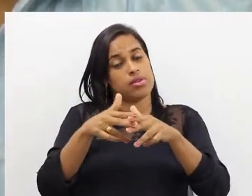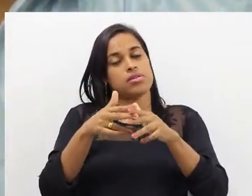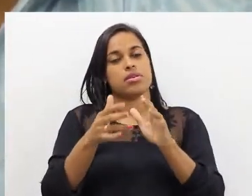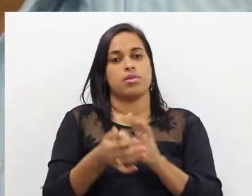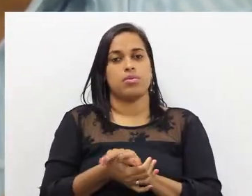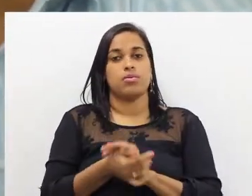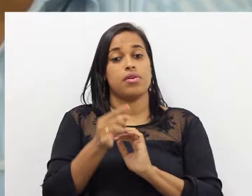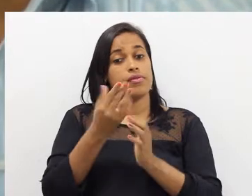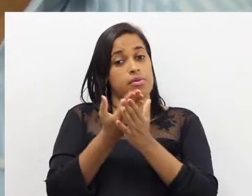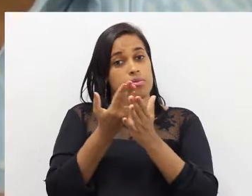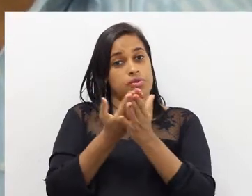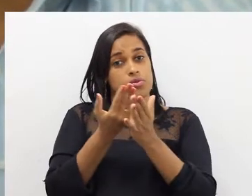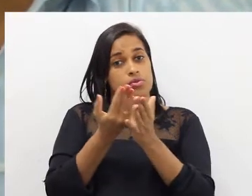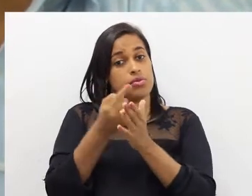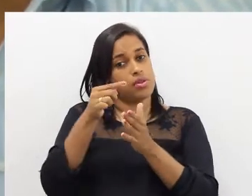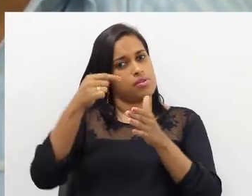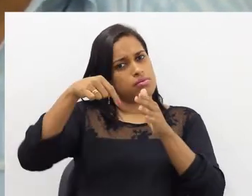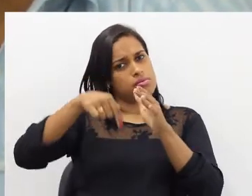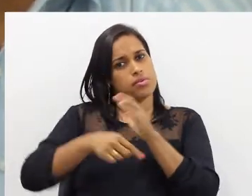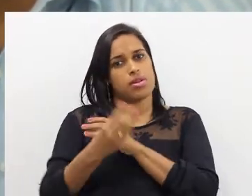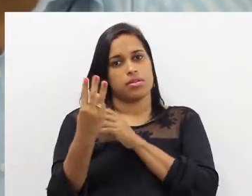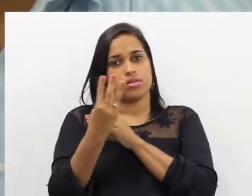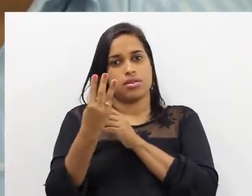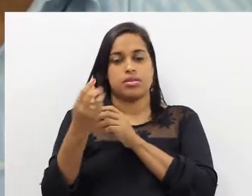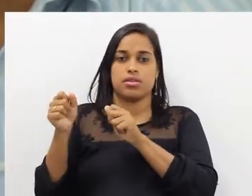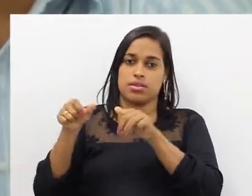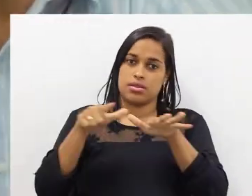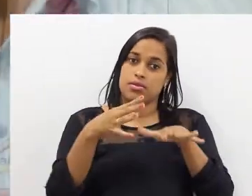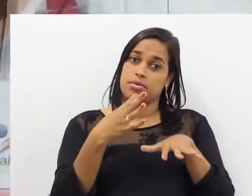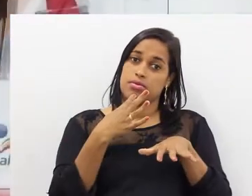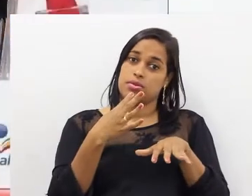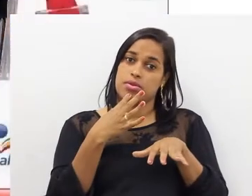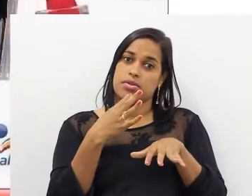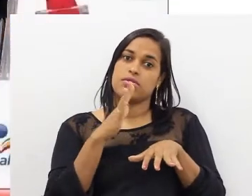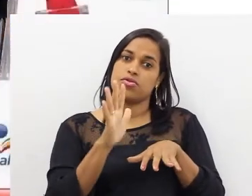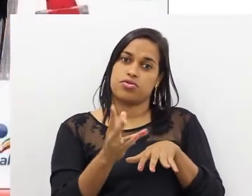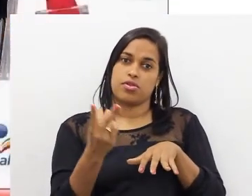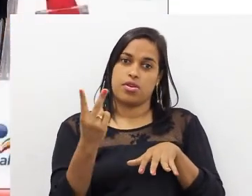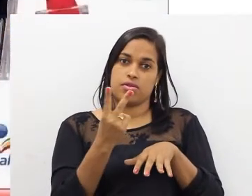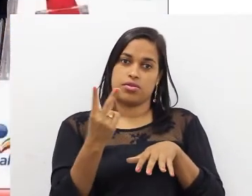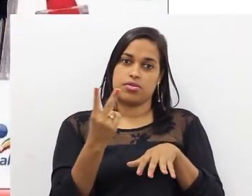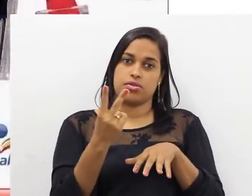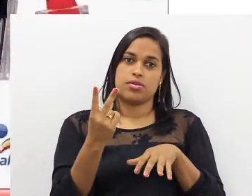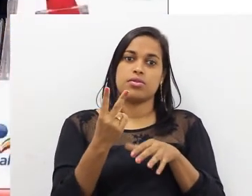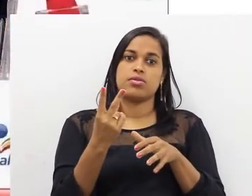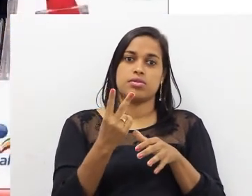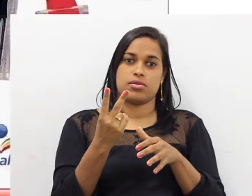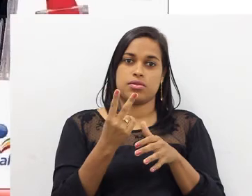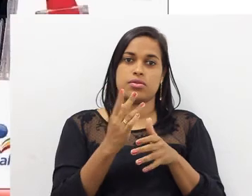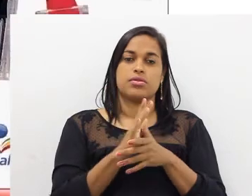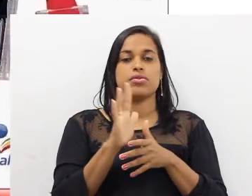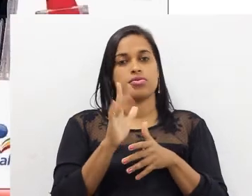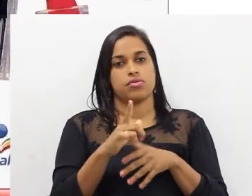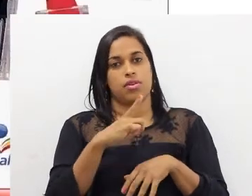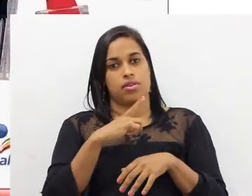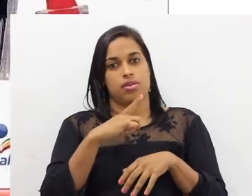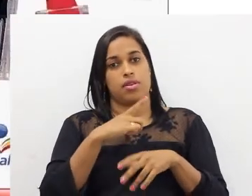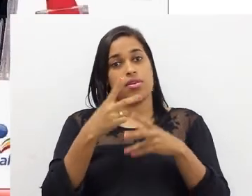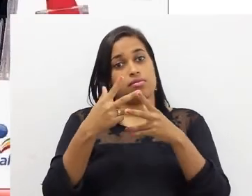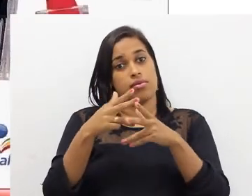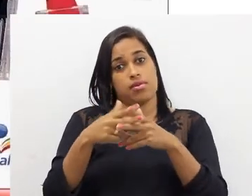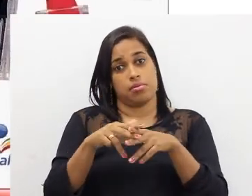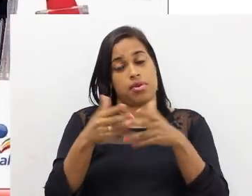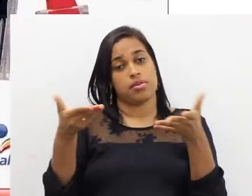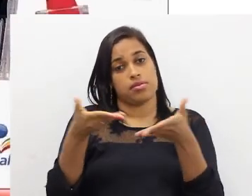A gente vai estudar isso a fundo na nossa terceira semana, mas vamos conhecer já alguns elementos. A gente já sabe do switch, já sabe das máquinas que estão